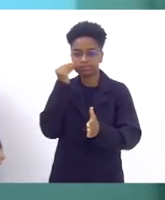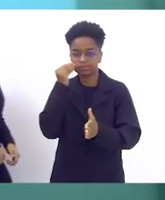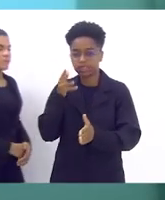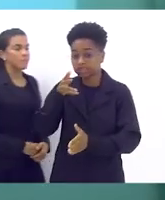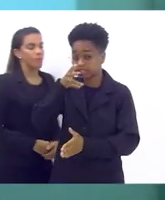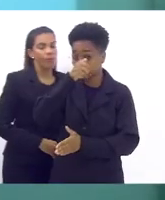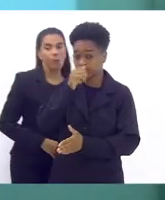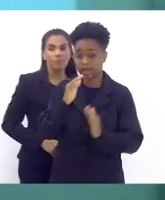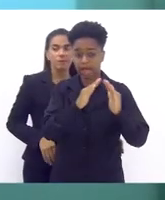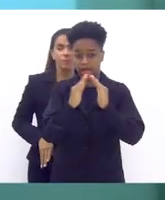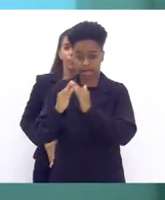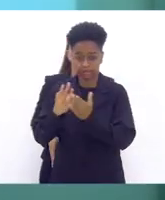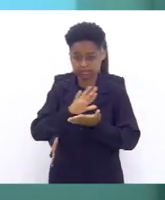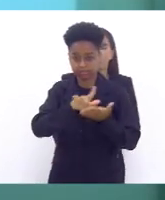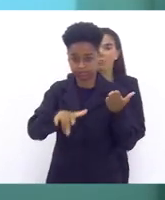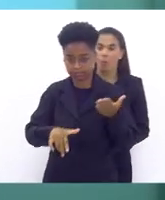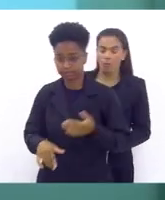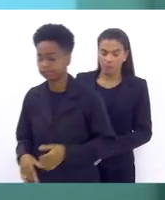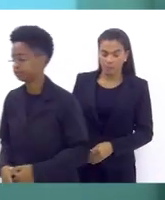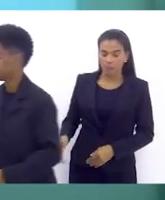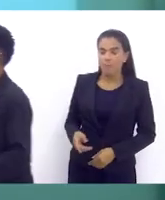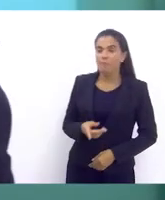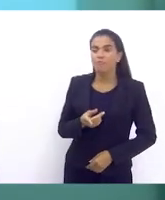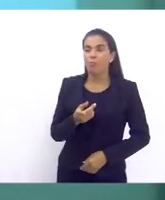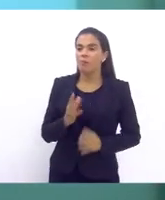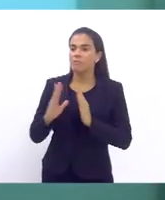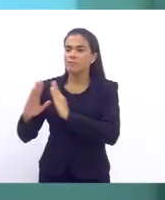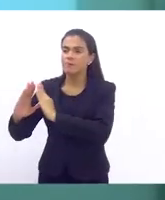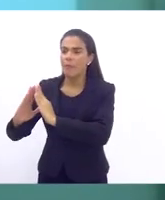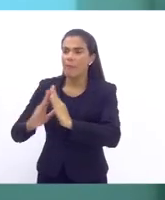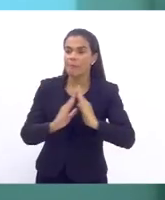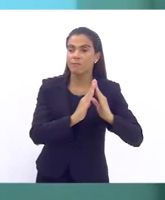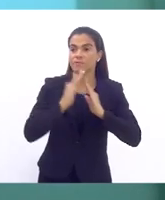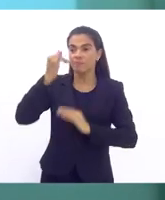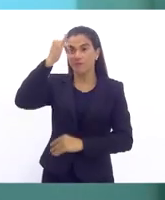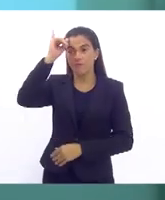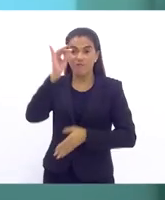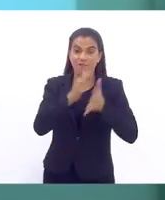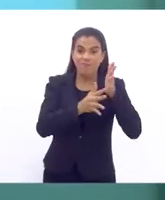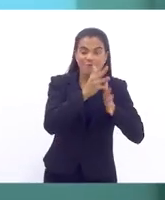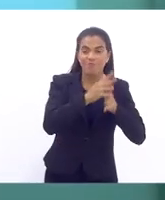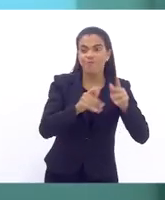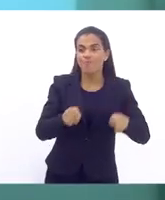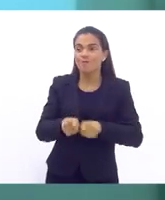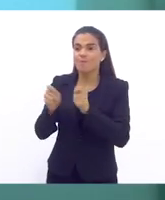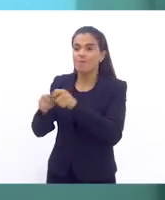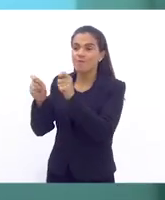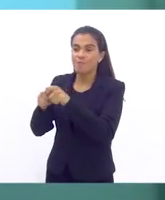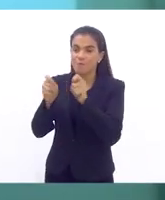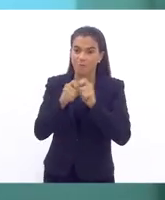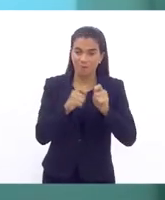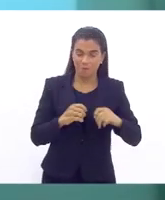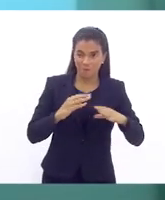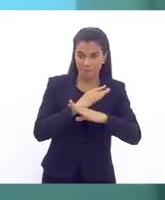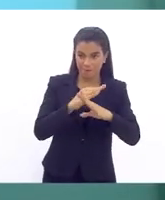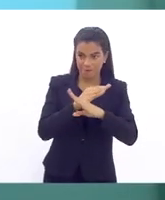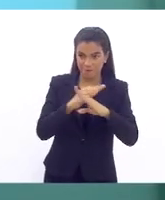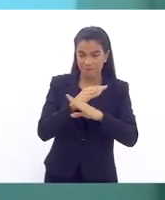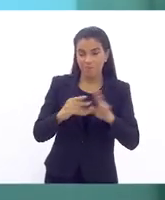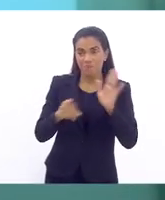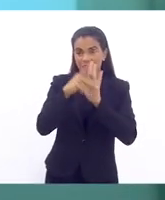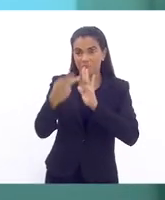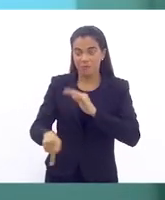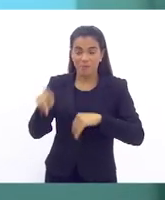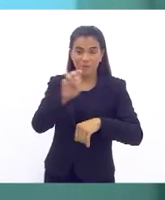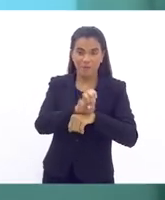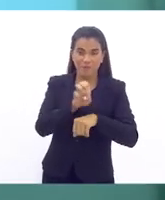muitas casas de muitas moradias evitando assim prejuízos para as cidades do nosso estado